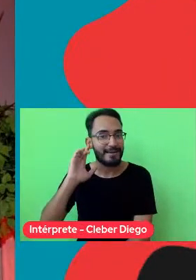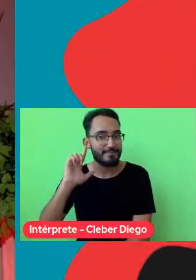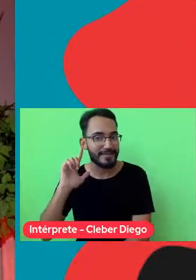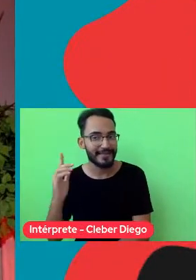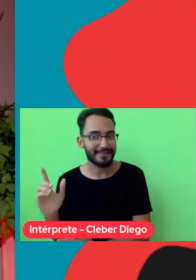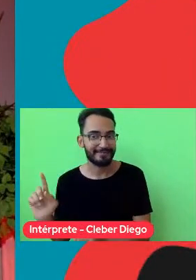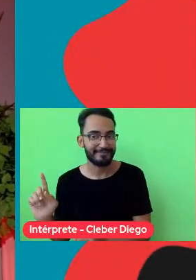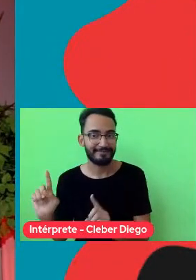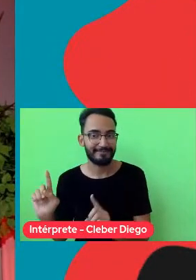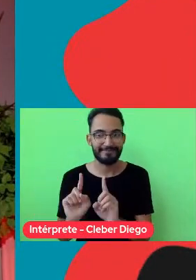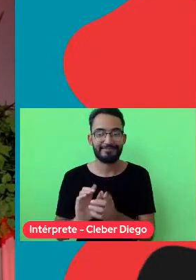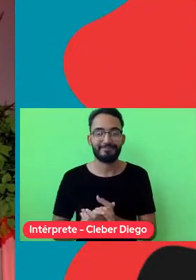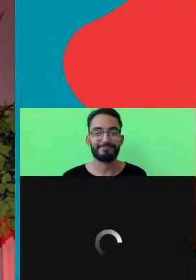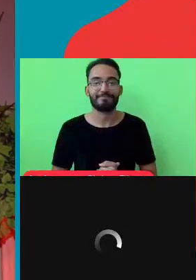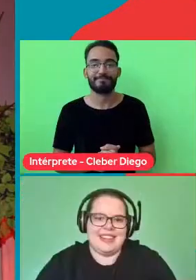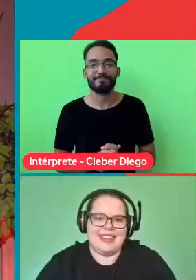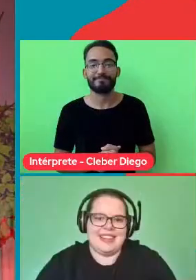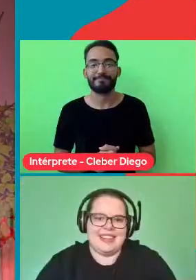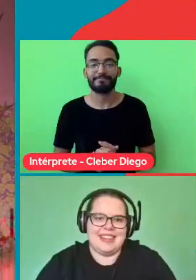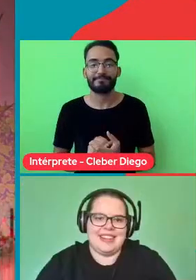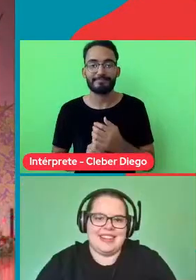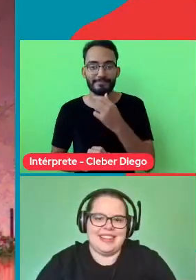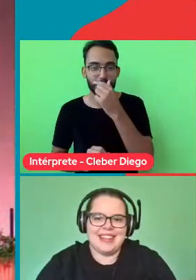Tô chegando.